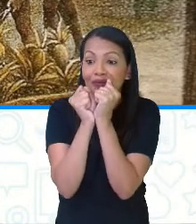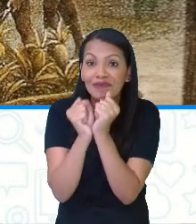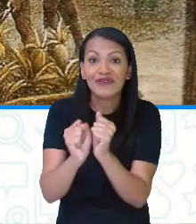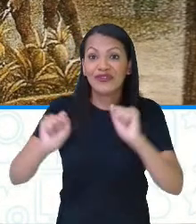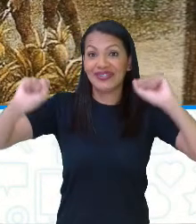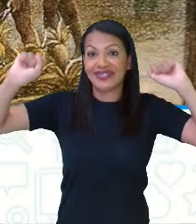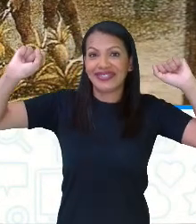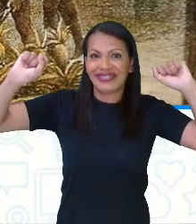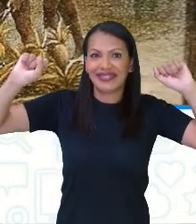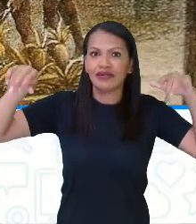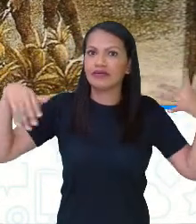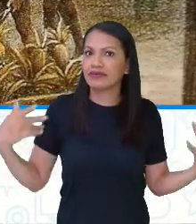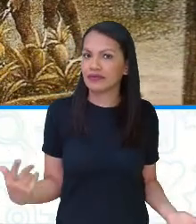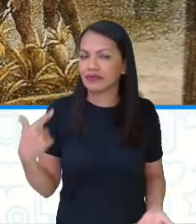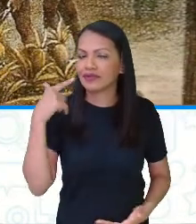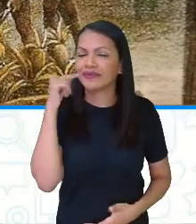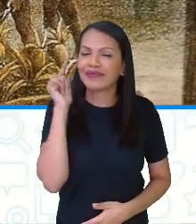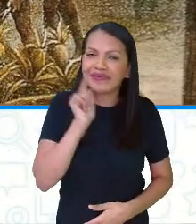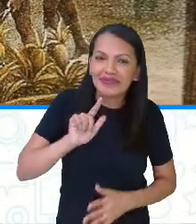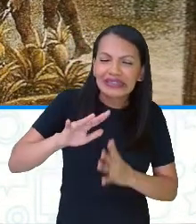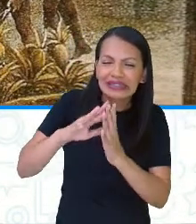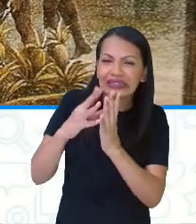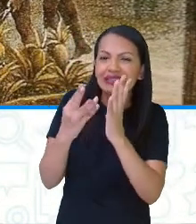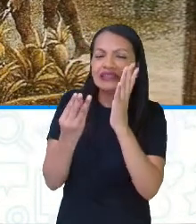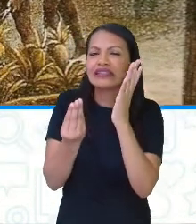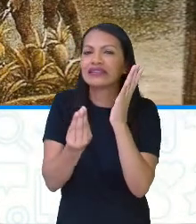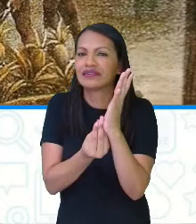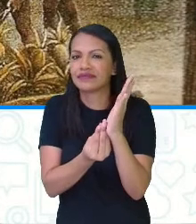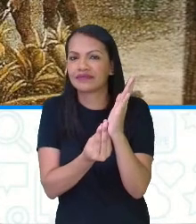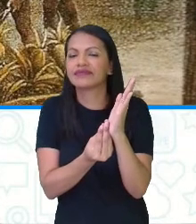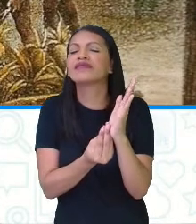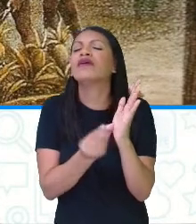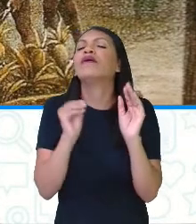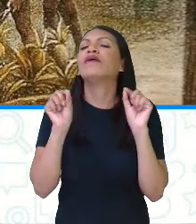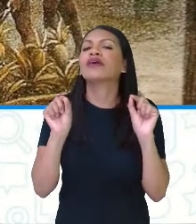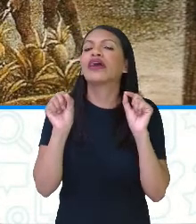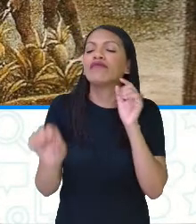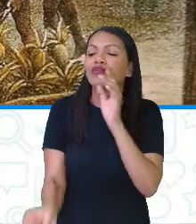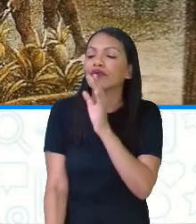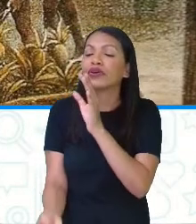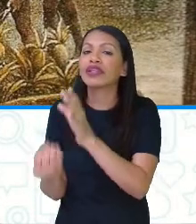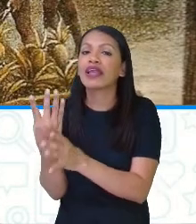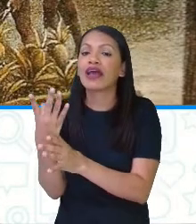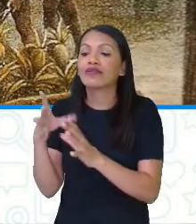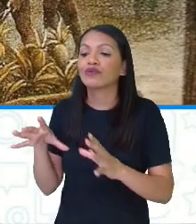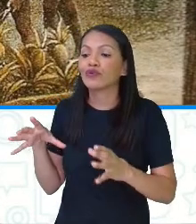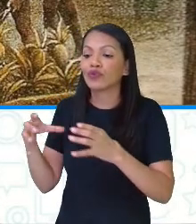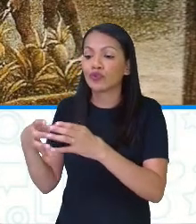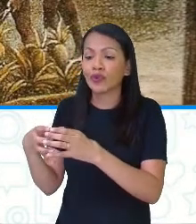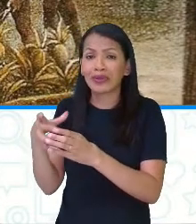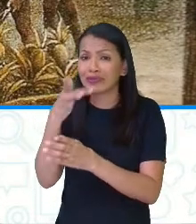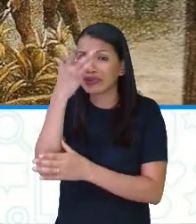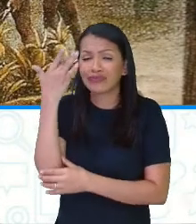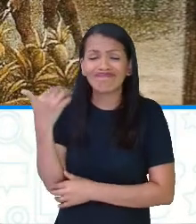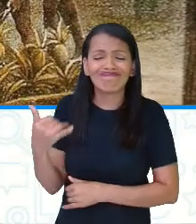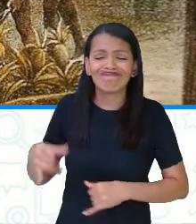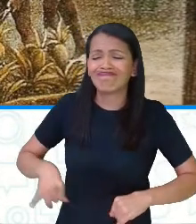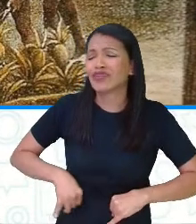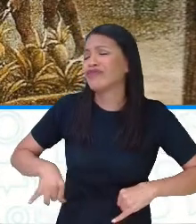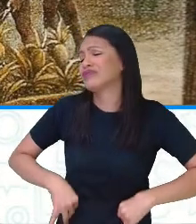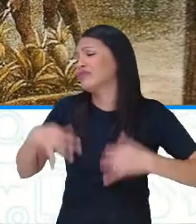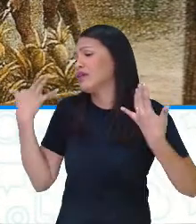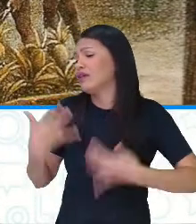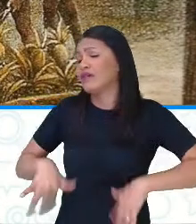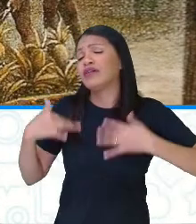surgiram os quilombos. Os quilombos justamente fugiram dessa necessidade desses grupos de não aguentarem mais a situação que